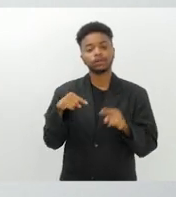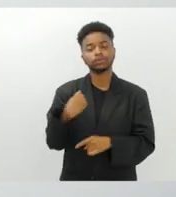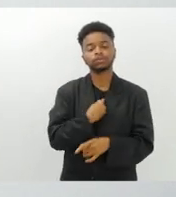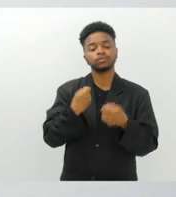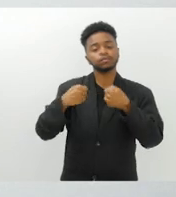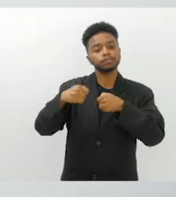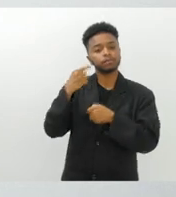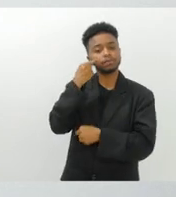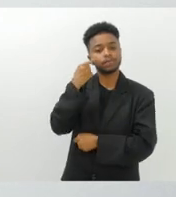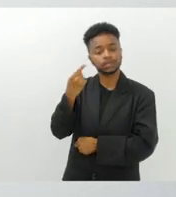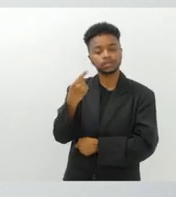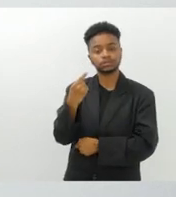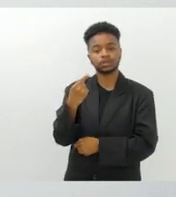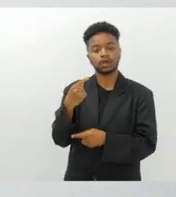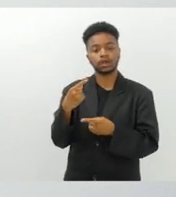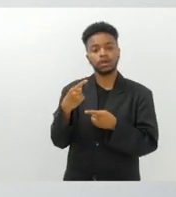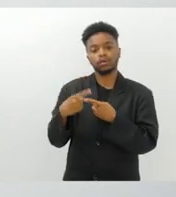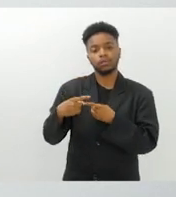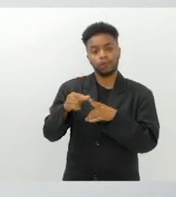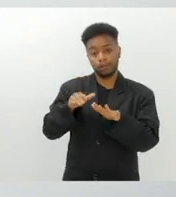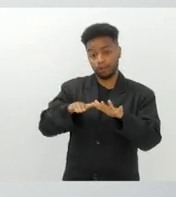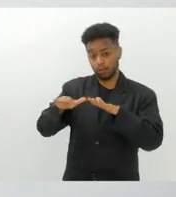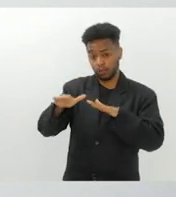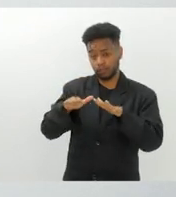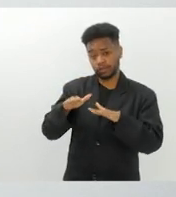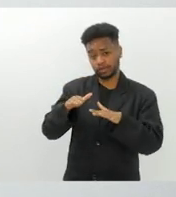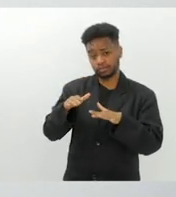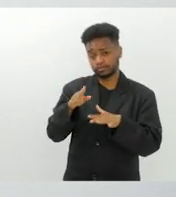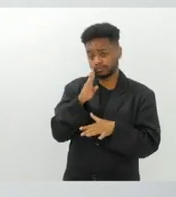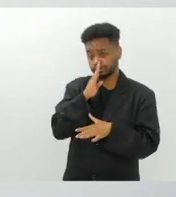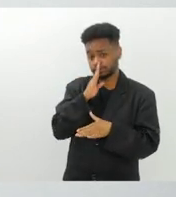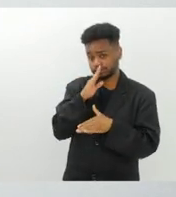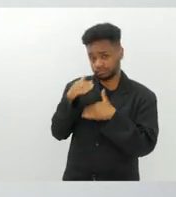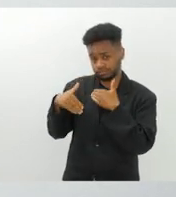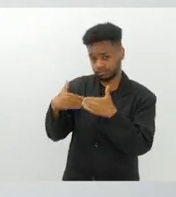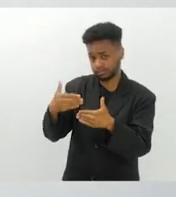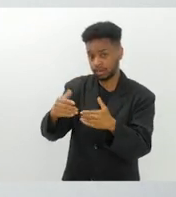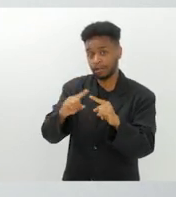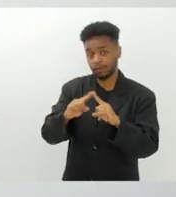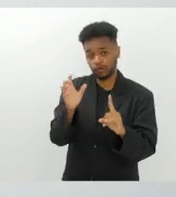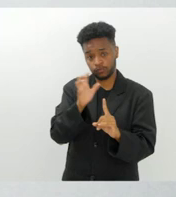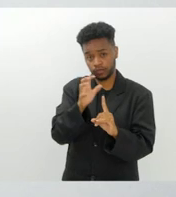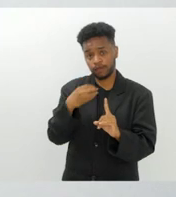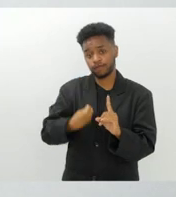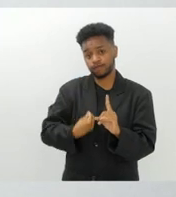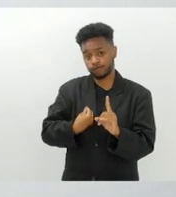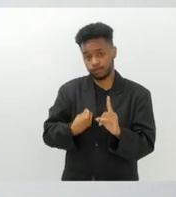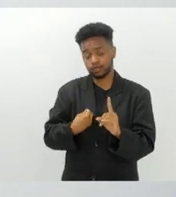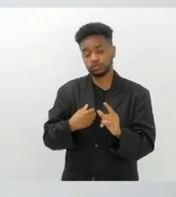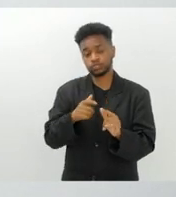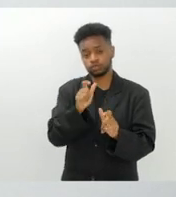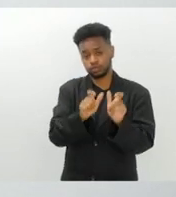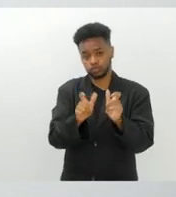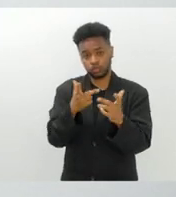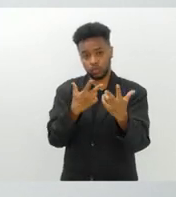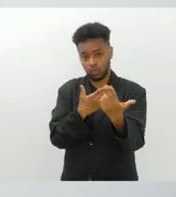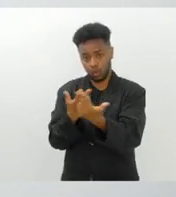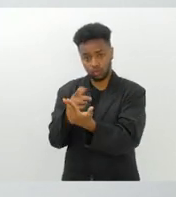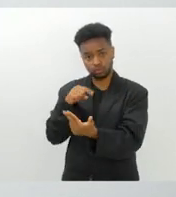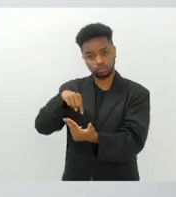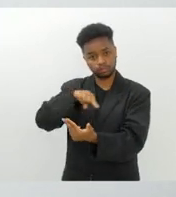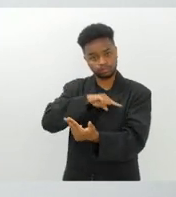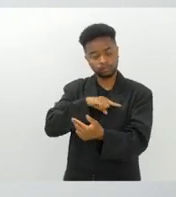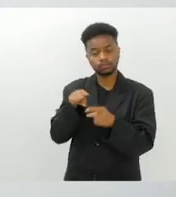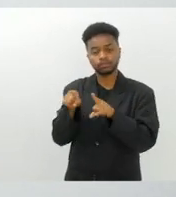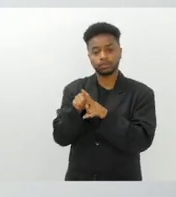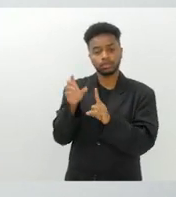assim, esse movimento, embora seja silencioso, está causando impacto na vida dos nossos. Está causando impacto